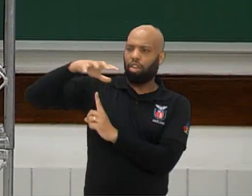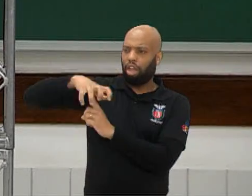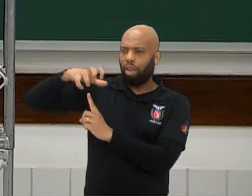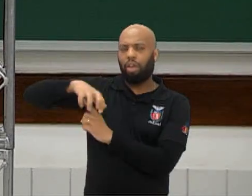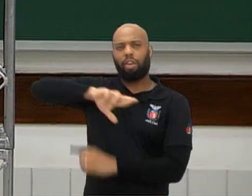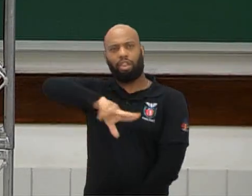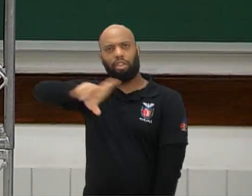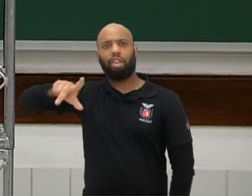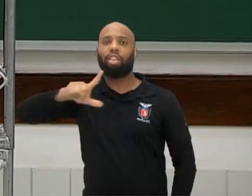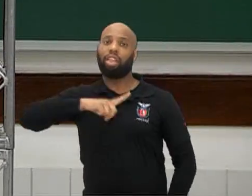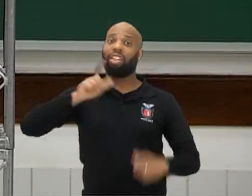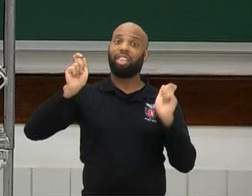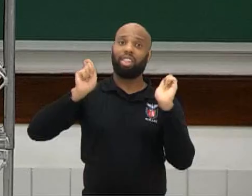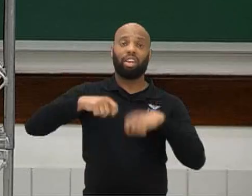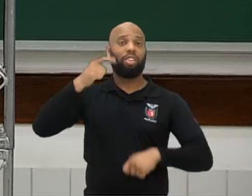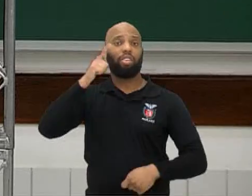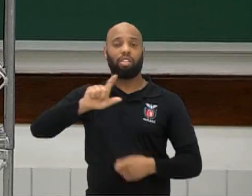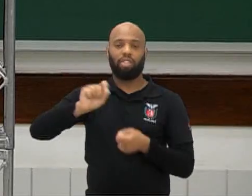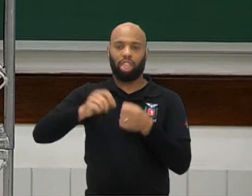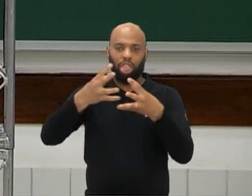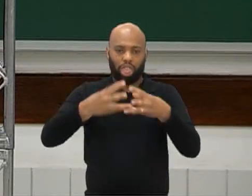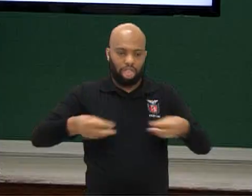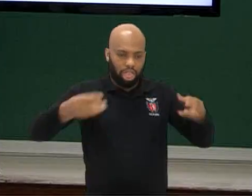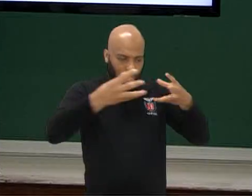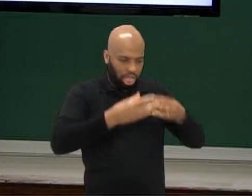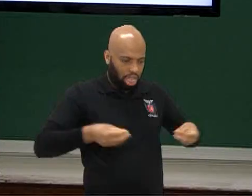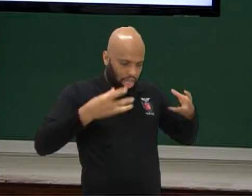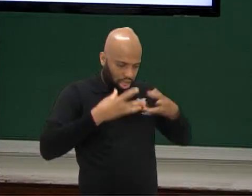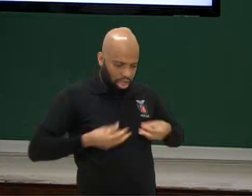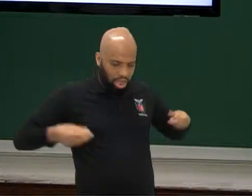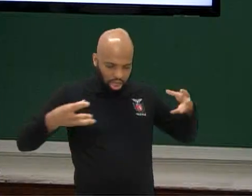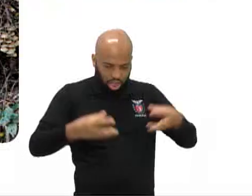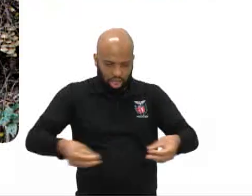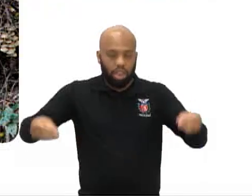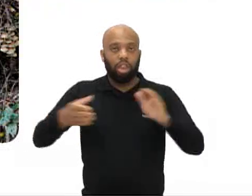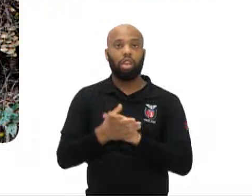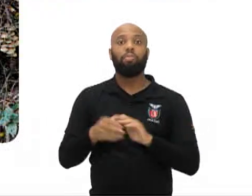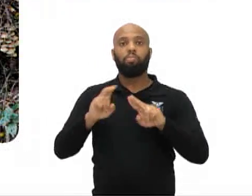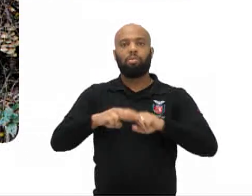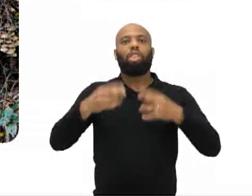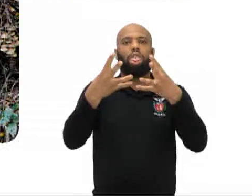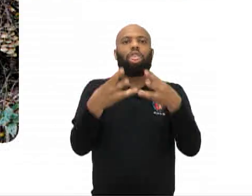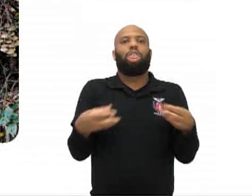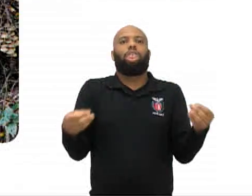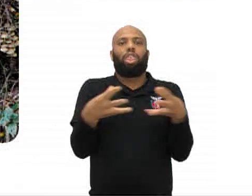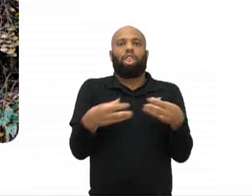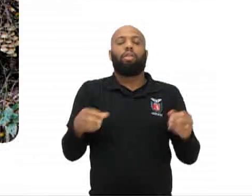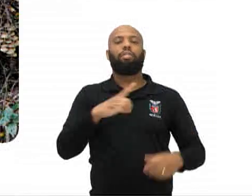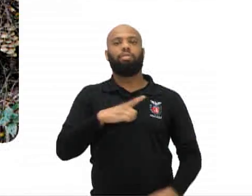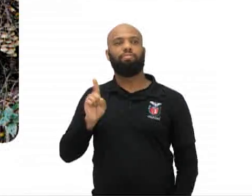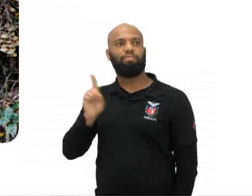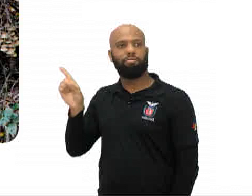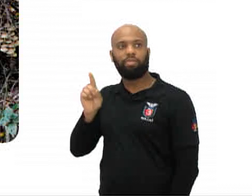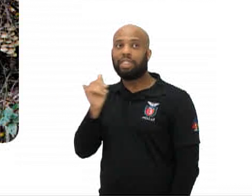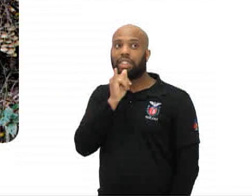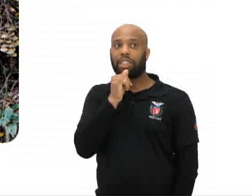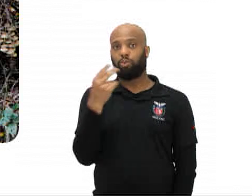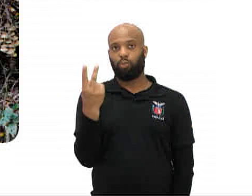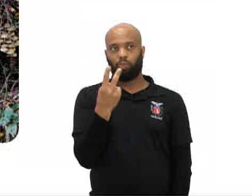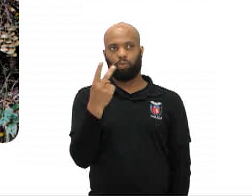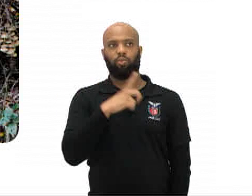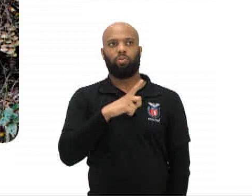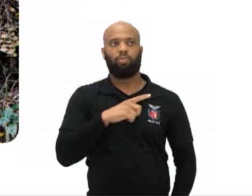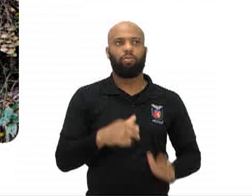são decompositoras de matéria orgânica. Heterotróficas, por isso decompõem a matéria orgânica. Eu trouxe aqui 2